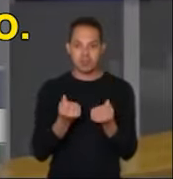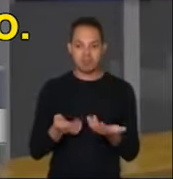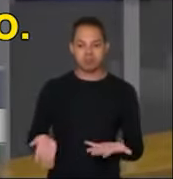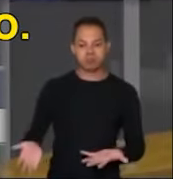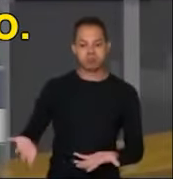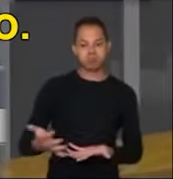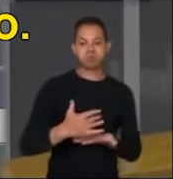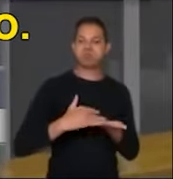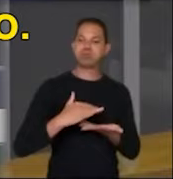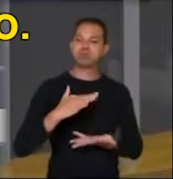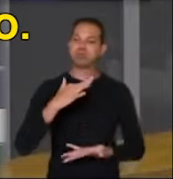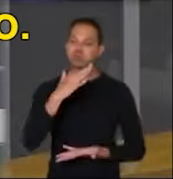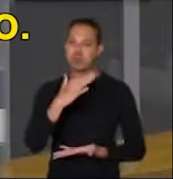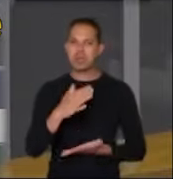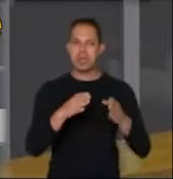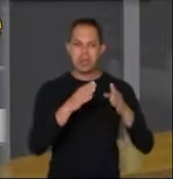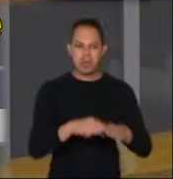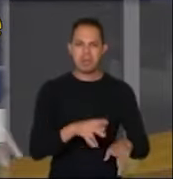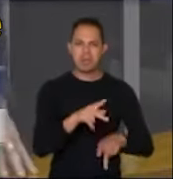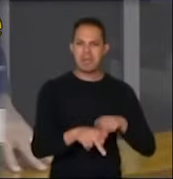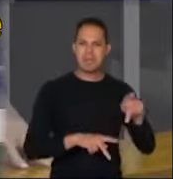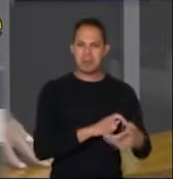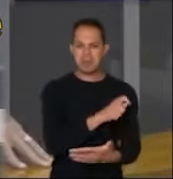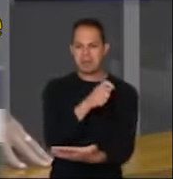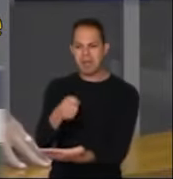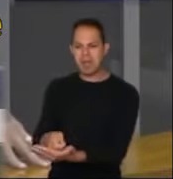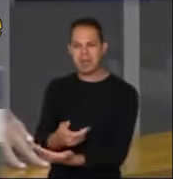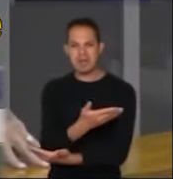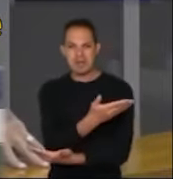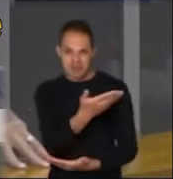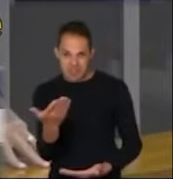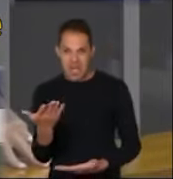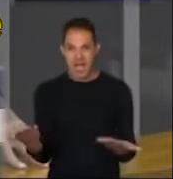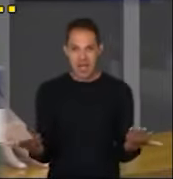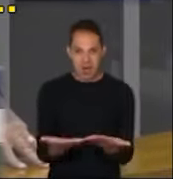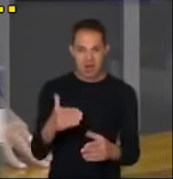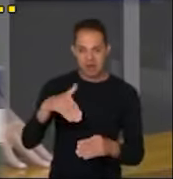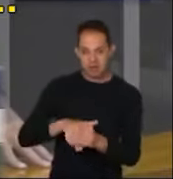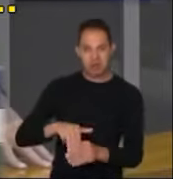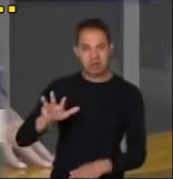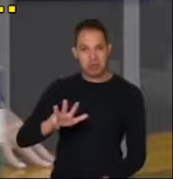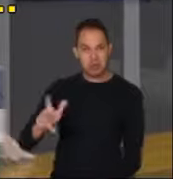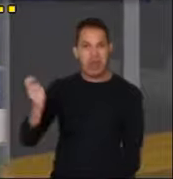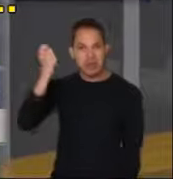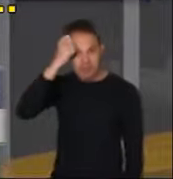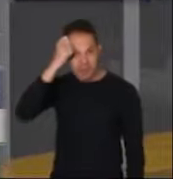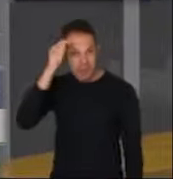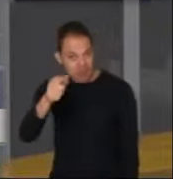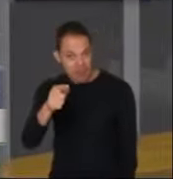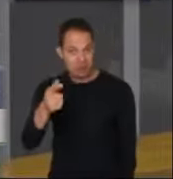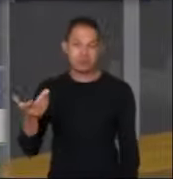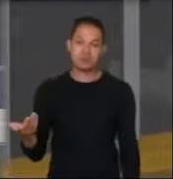colocar isso na conta do povo brasileiro. E você, picanheiro arrependido, faz o L da lambança que você fez.